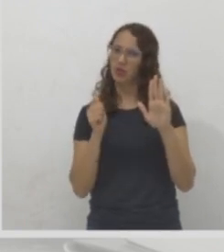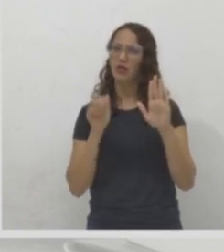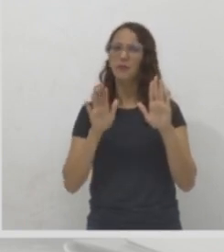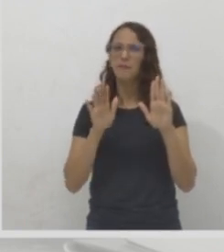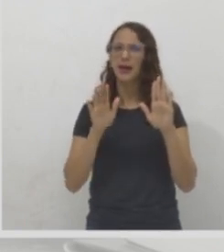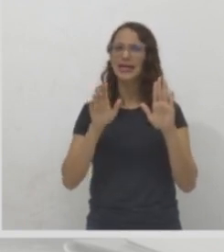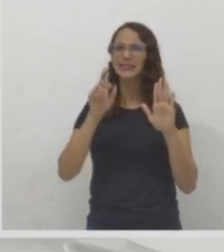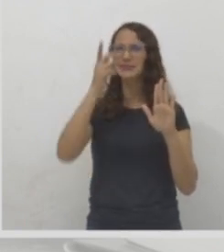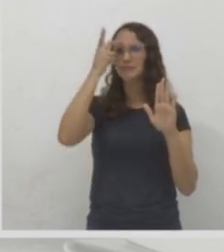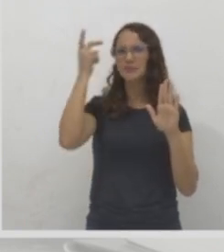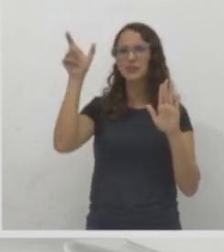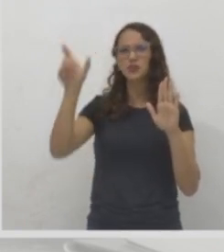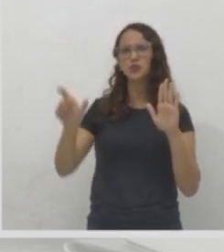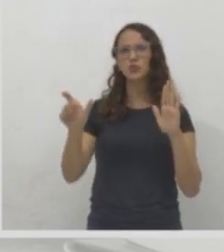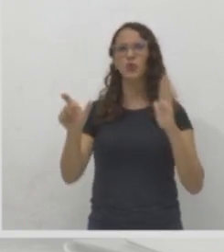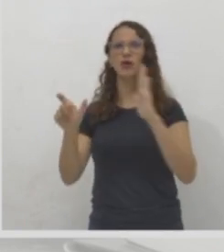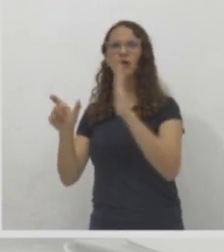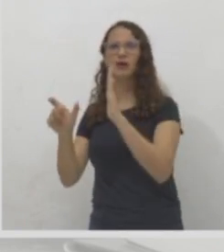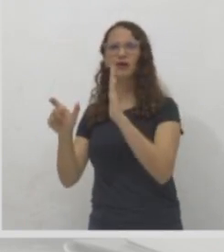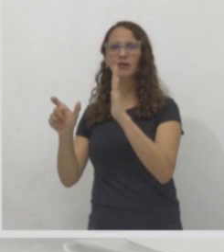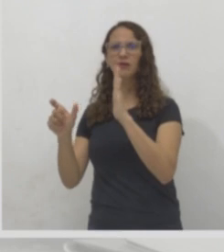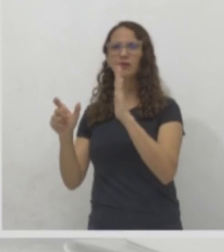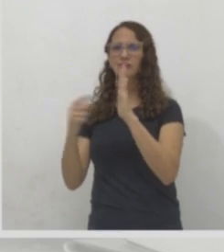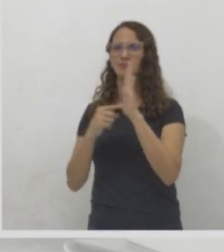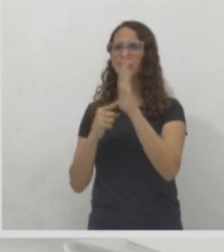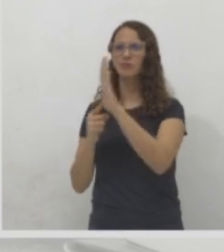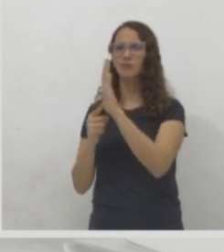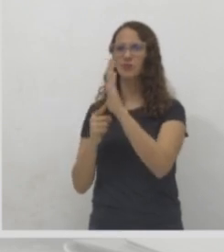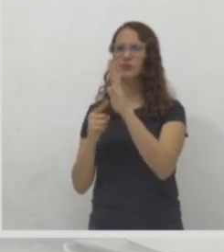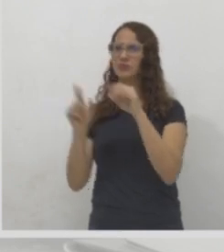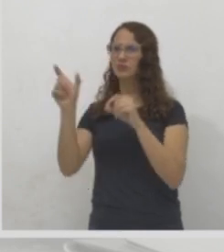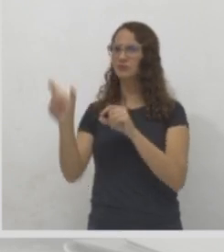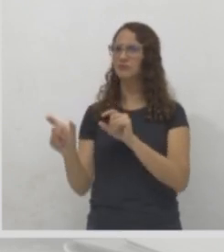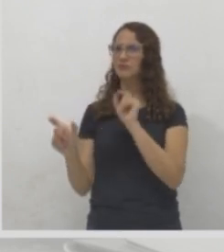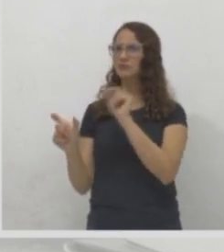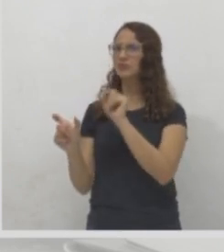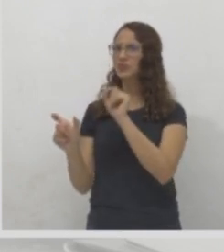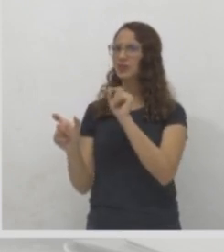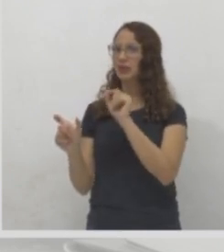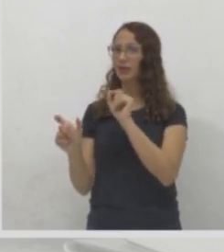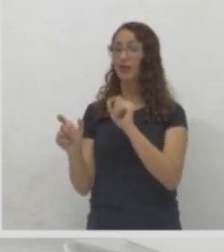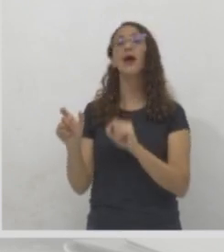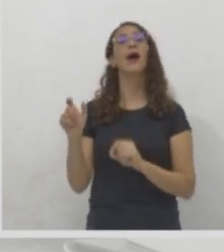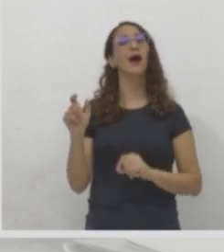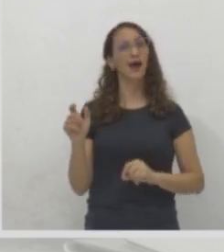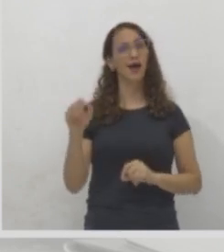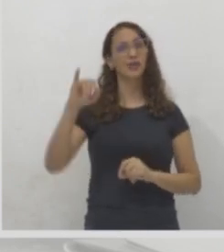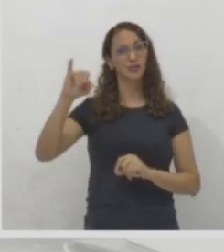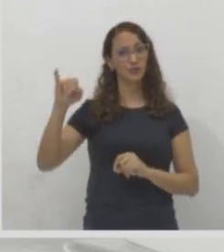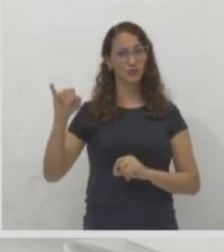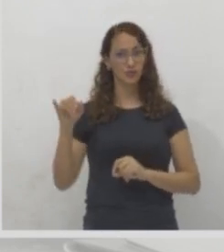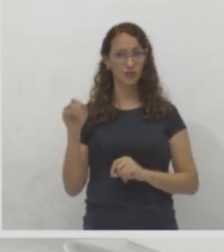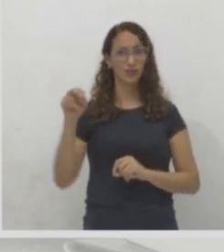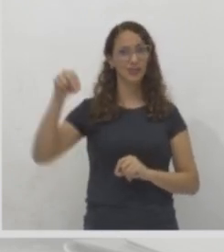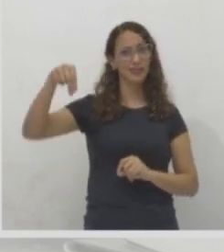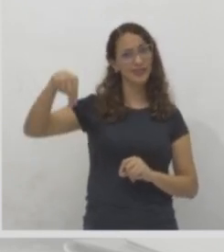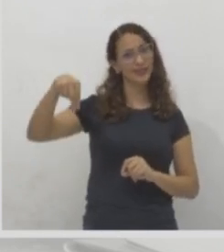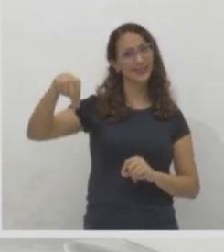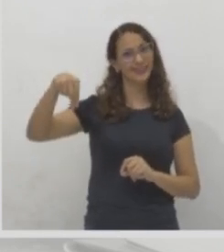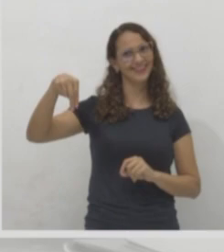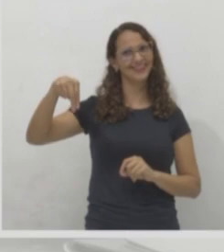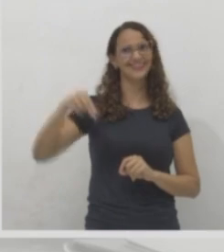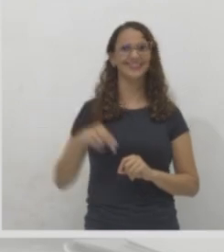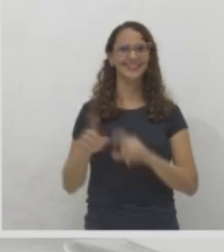coisa a alguém. E ele mostrou a quem? Ao Jornal Nacional. Quando eu